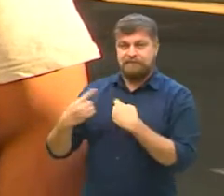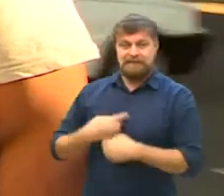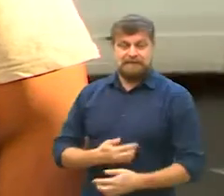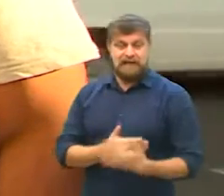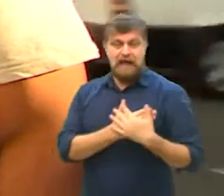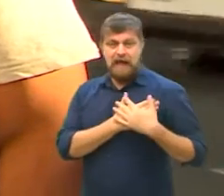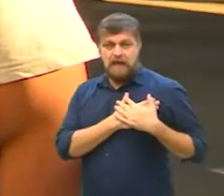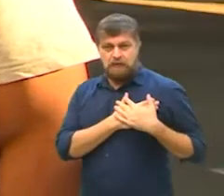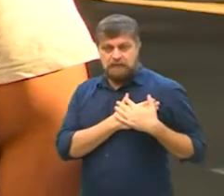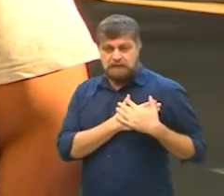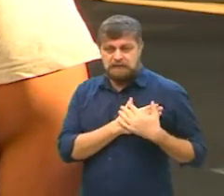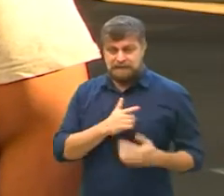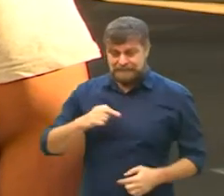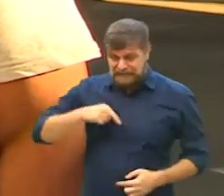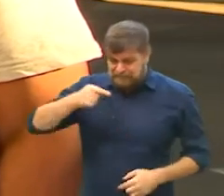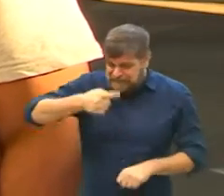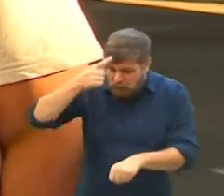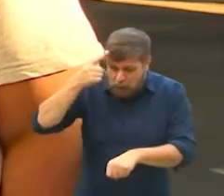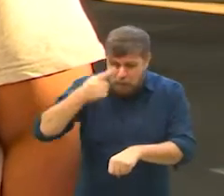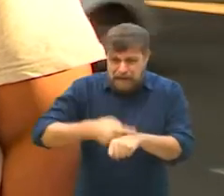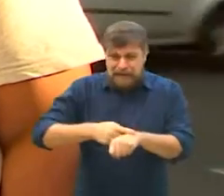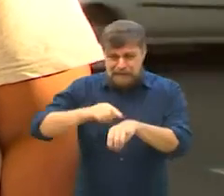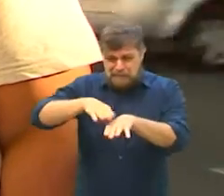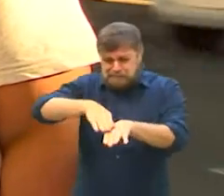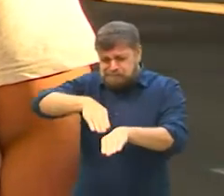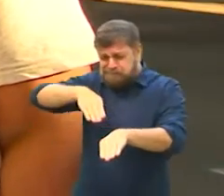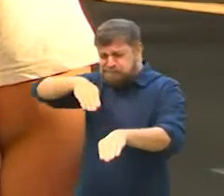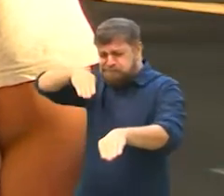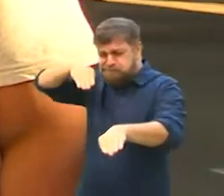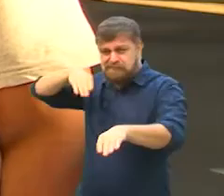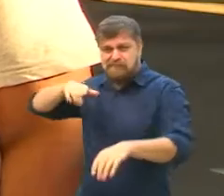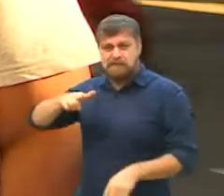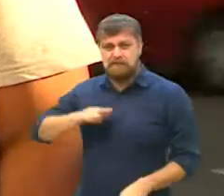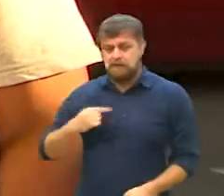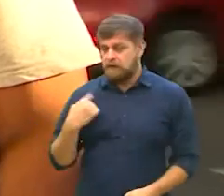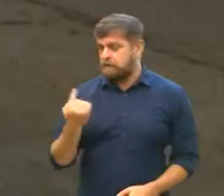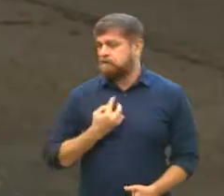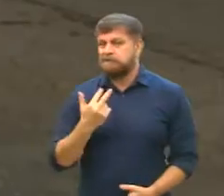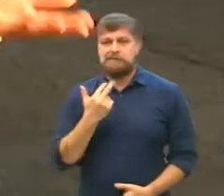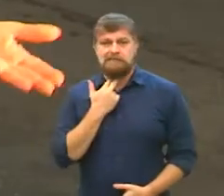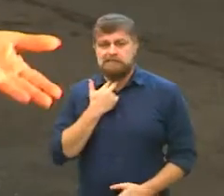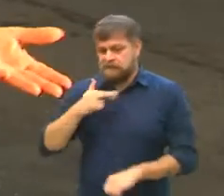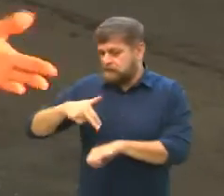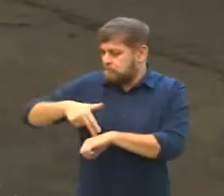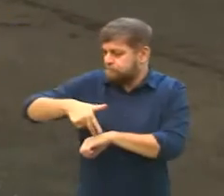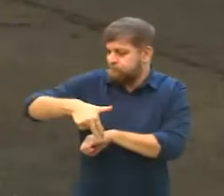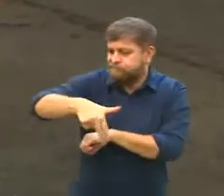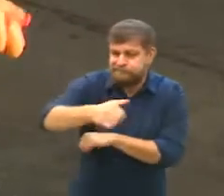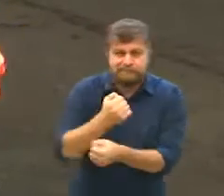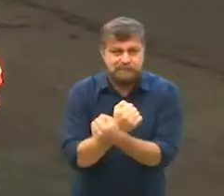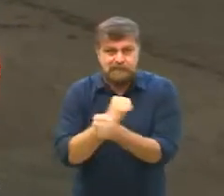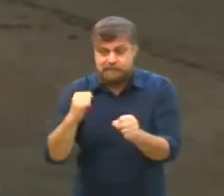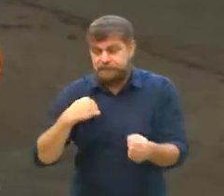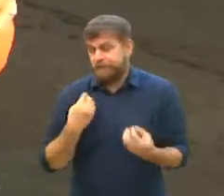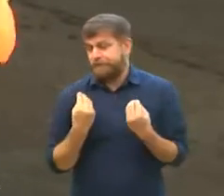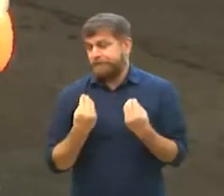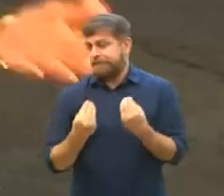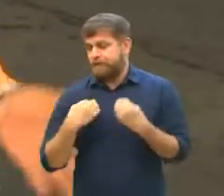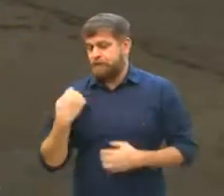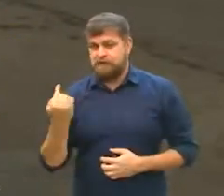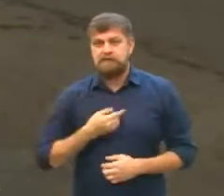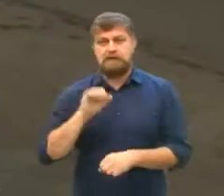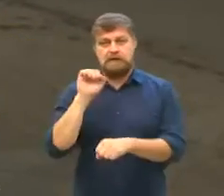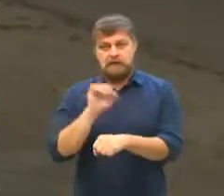do trânsito da Moreiras, então nesse horário ele fica um gargalo aqui. A gente não consegue passar uma rua, a